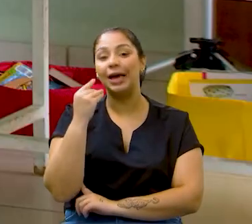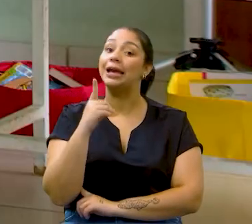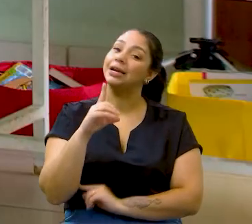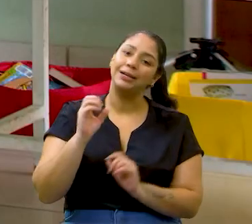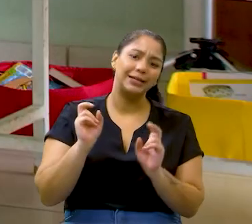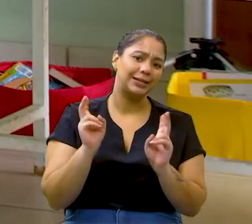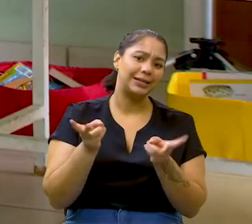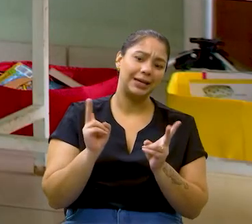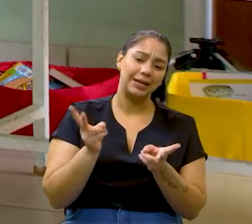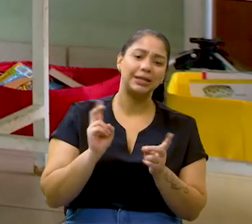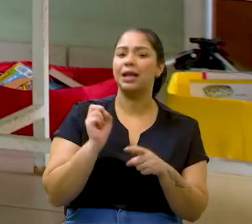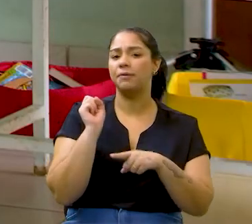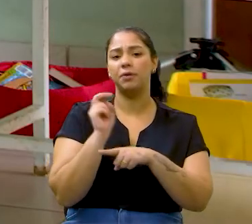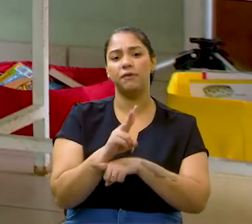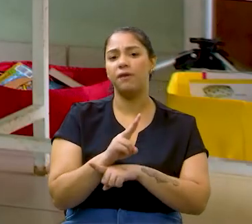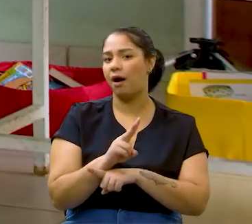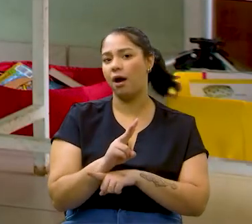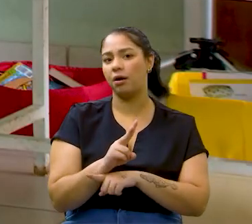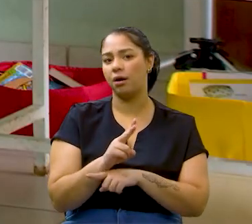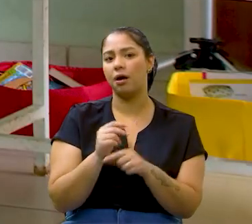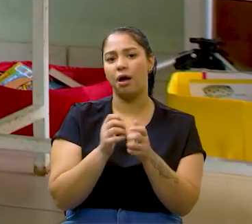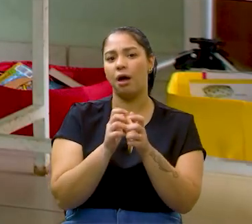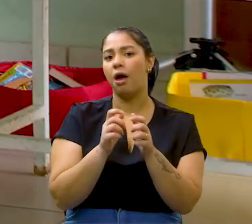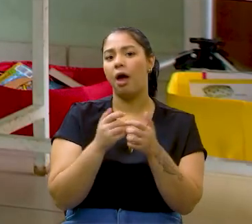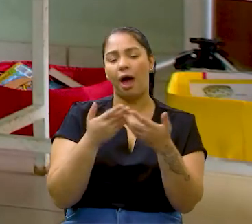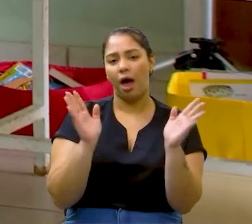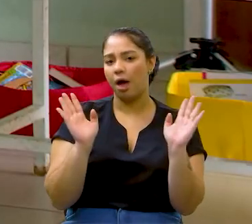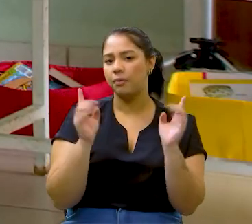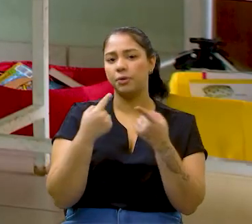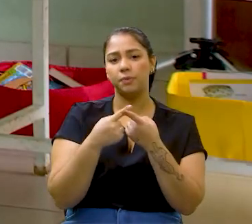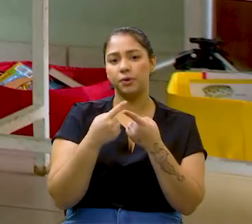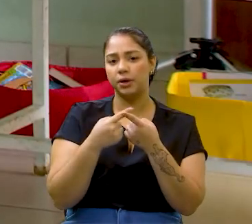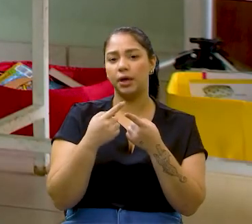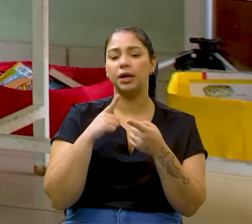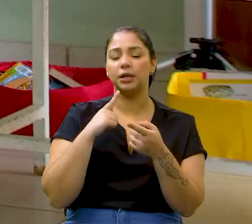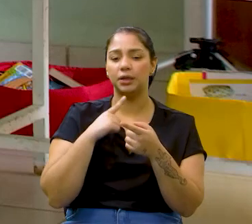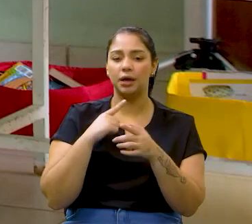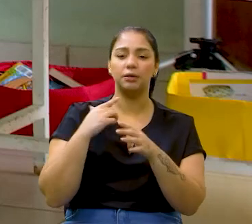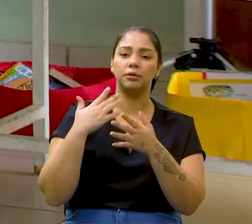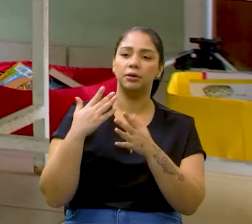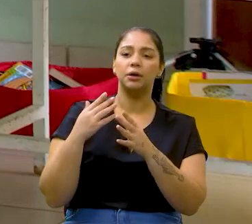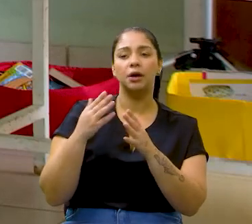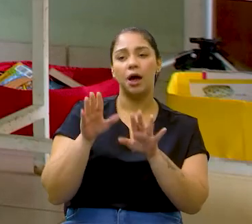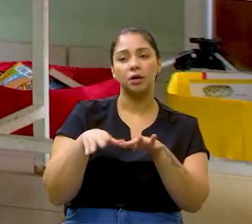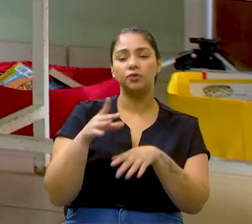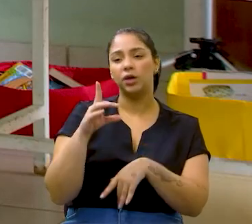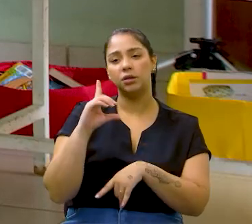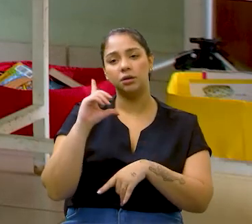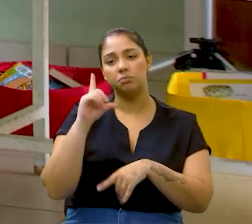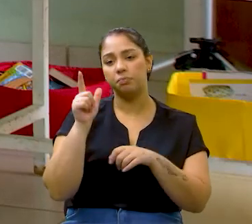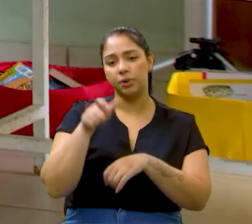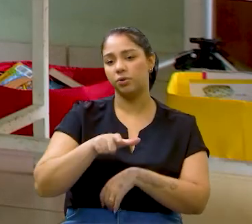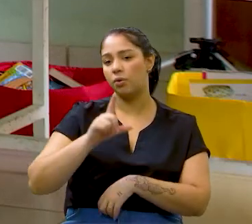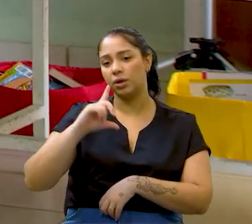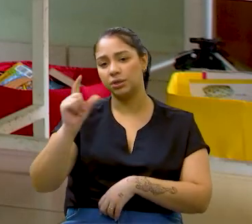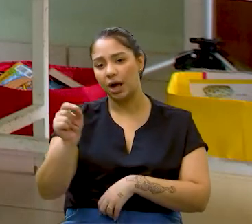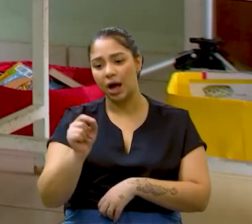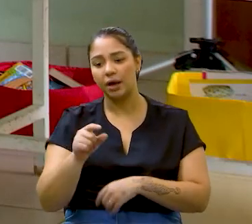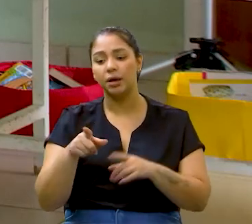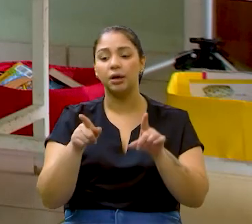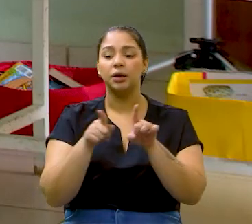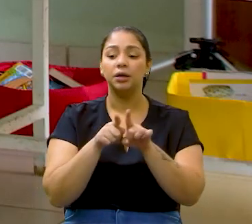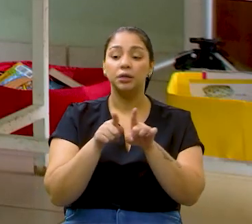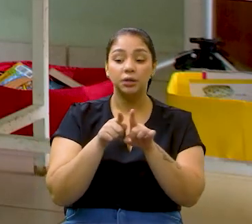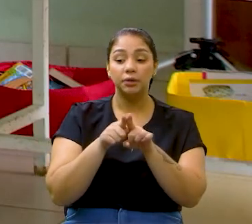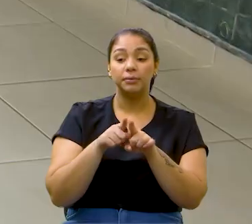surgindo vagas, sempre surgem vagas, porque as pessoas mudam ou elas mudam de programa, né? E temos também vagas que